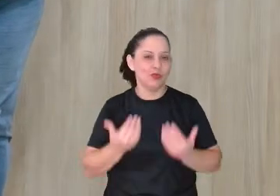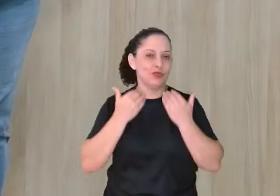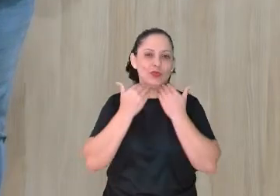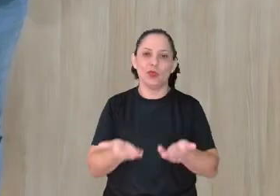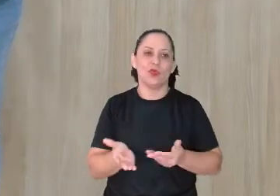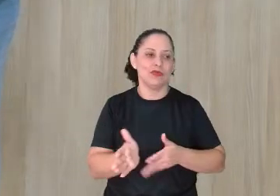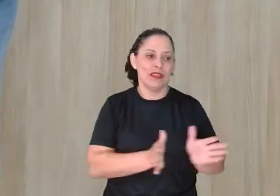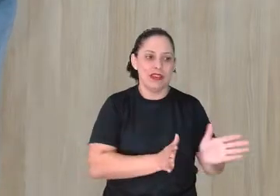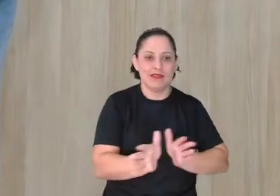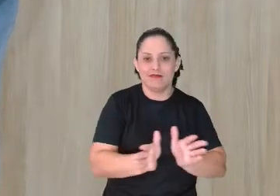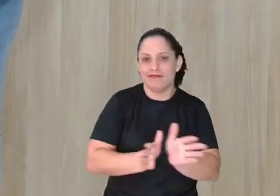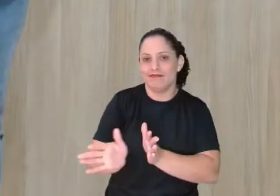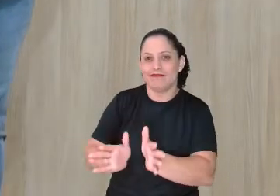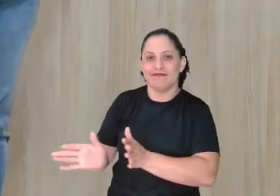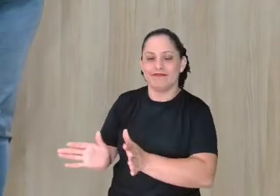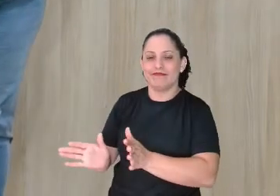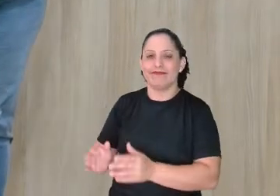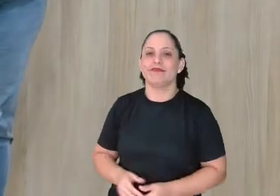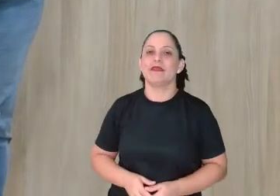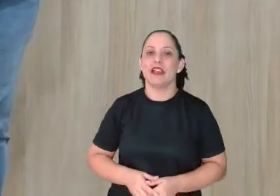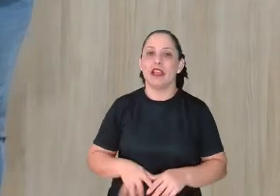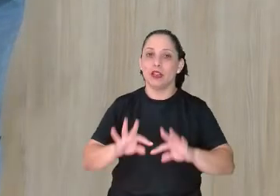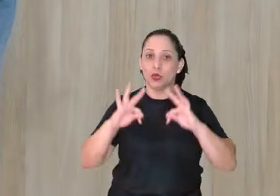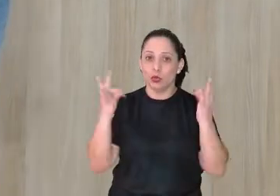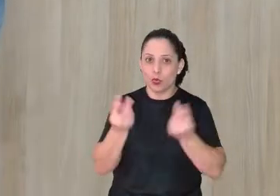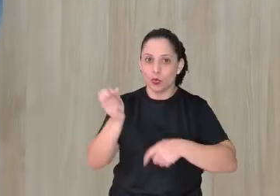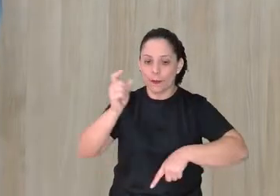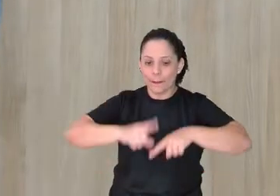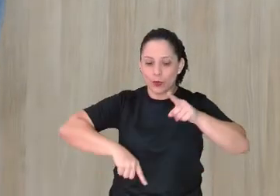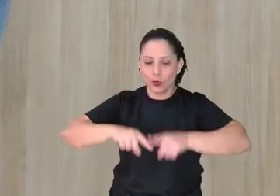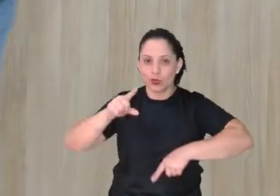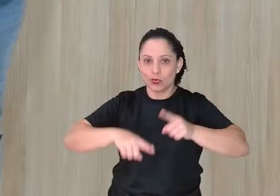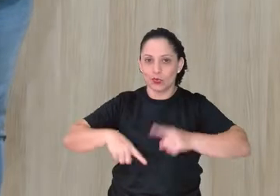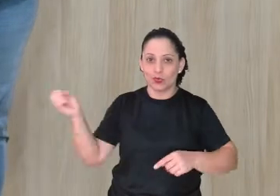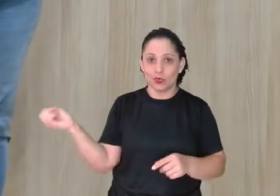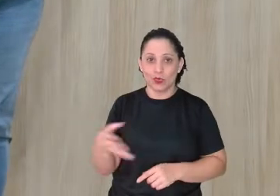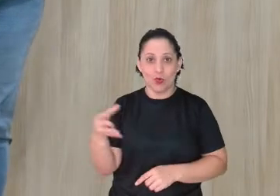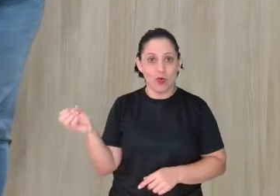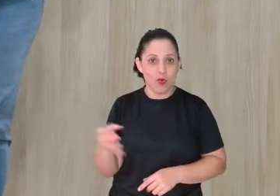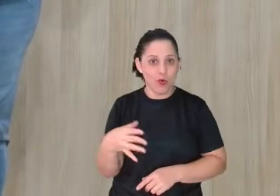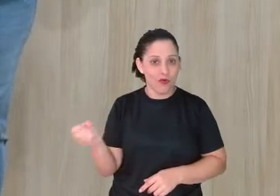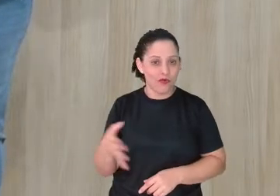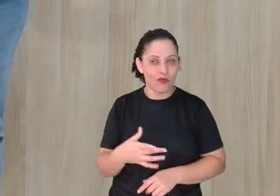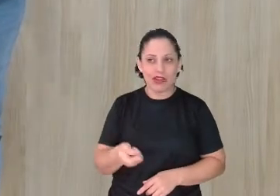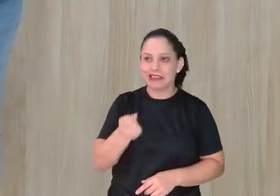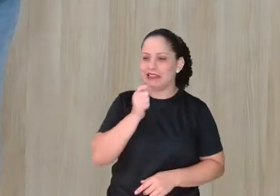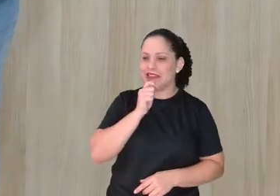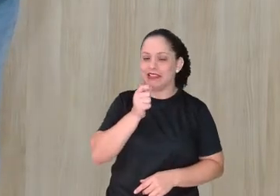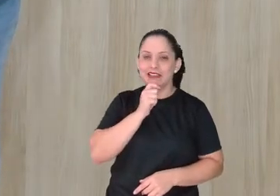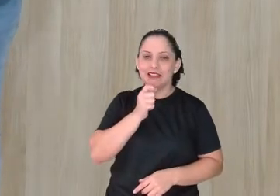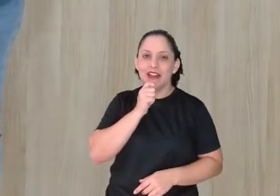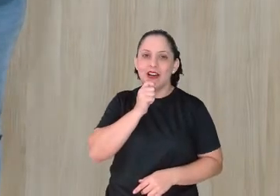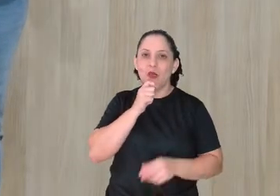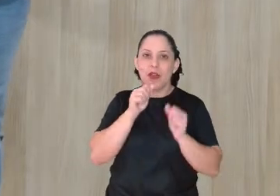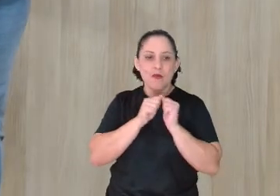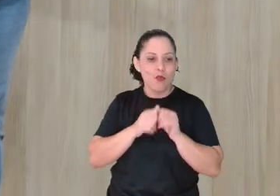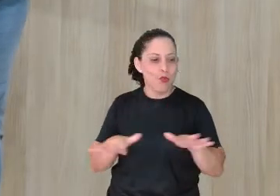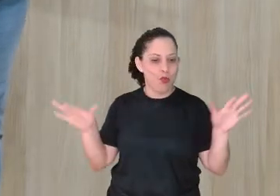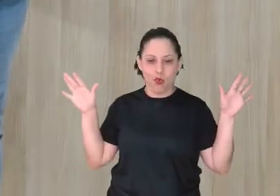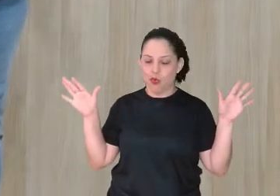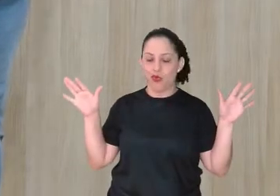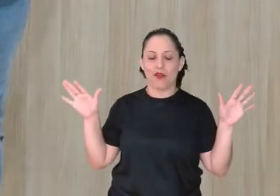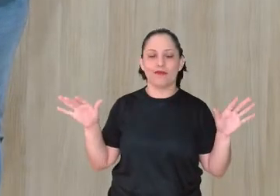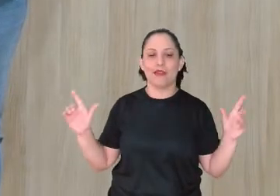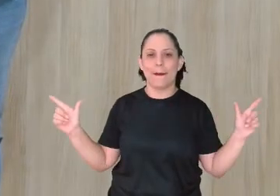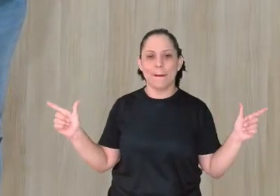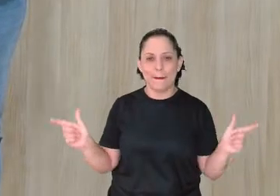ele é produzido pela indústria, né? Ele é novo no mercado, né? Ainda não tem um mercado muito grande para ele. Até tem, né? Mas,